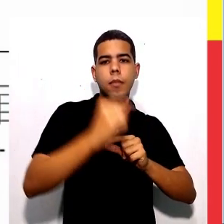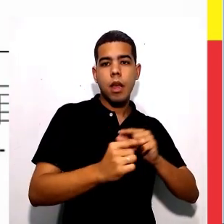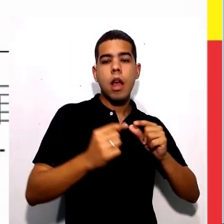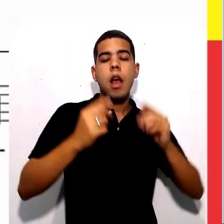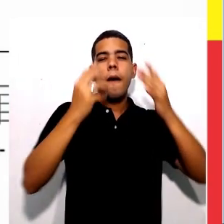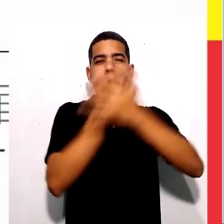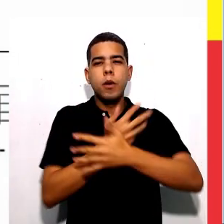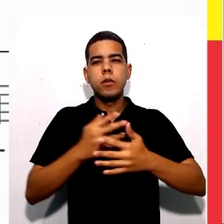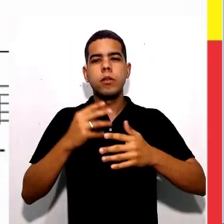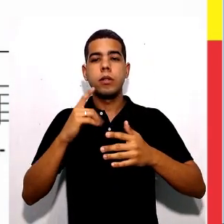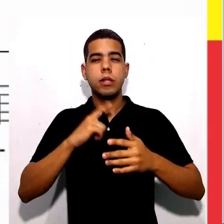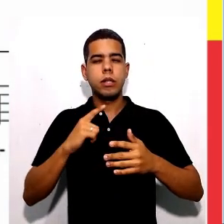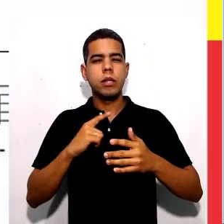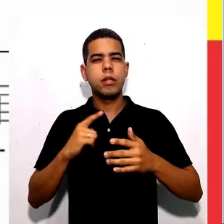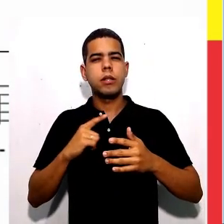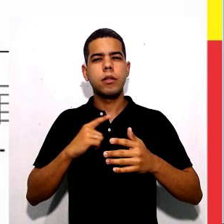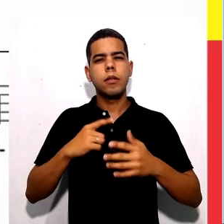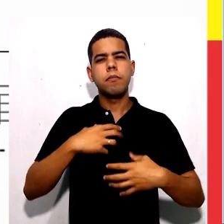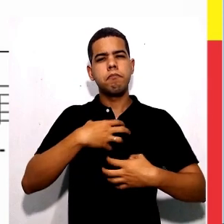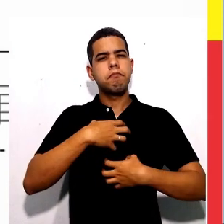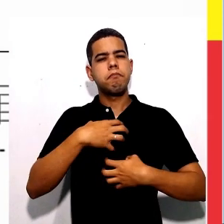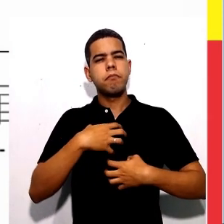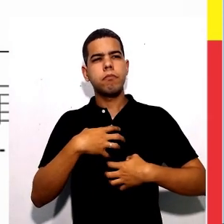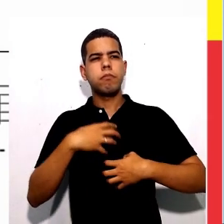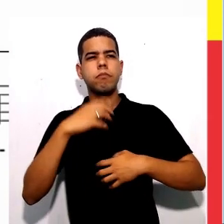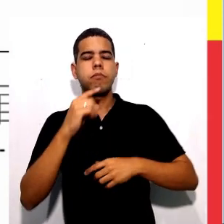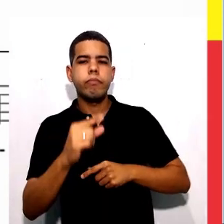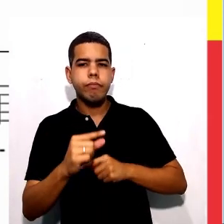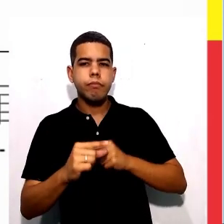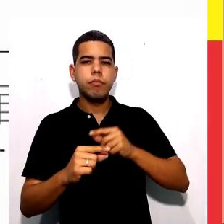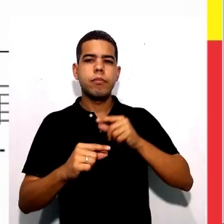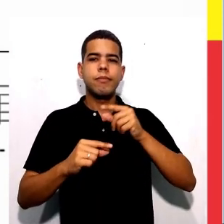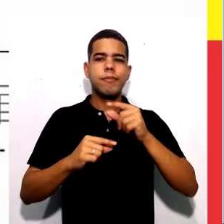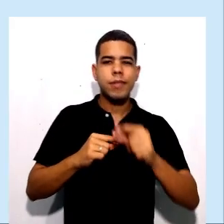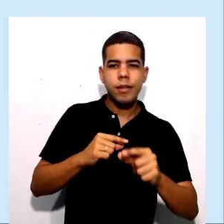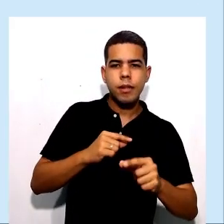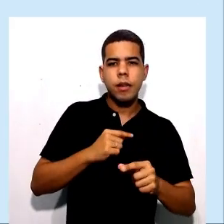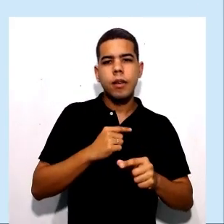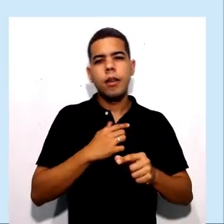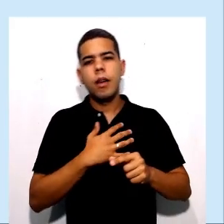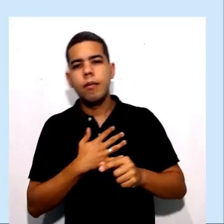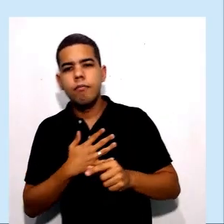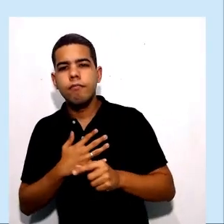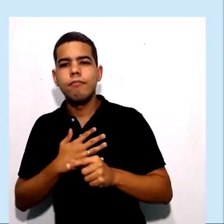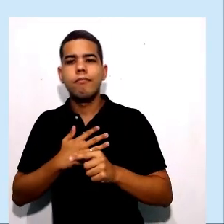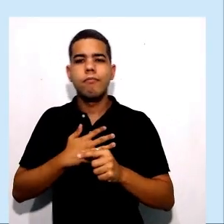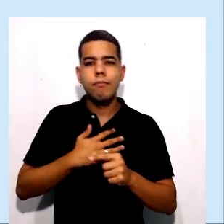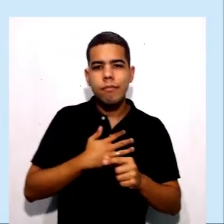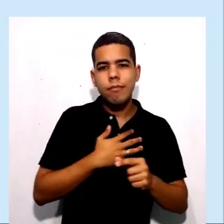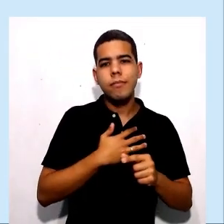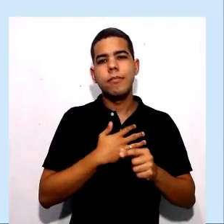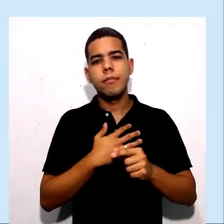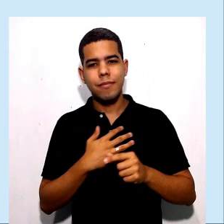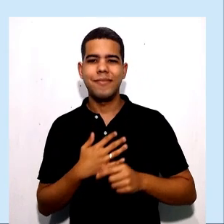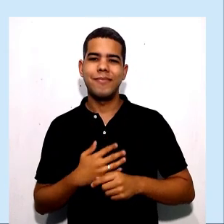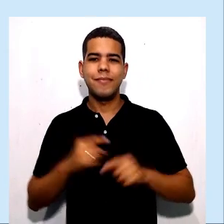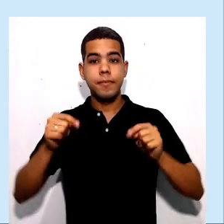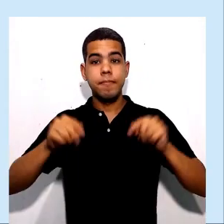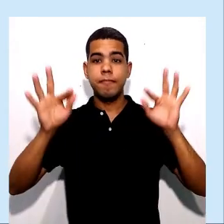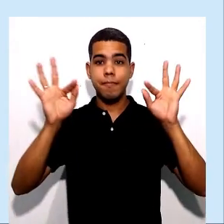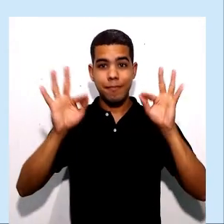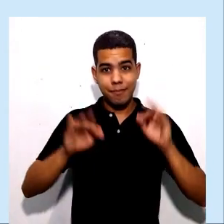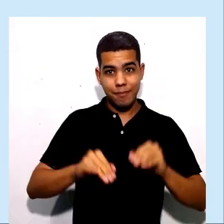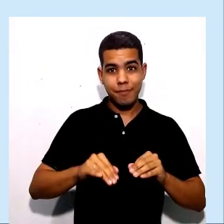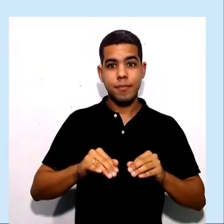vai indo e vindo. Então, é recursividade. Beleza? Então, ó, com isso, a gente finaliza esta